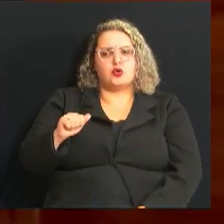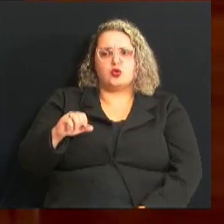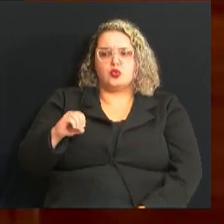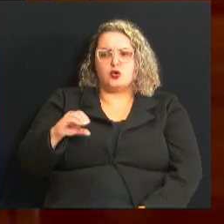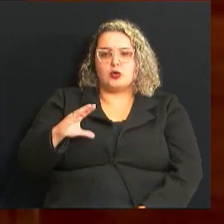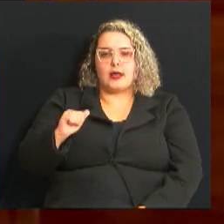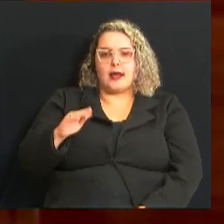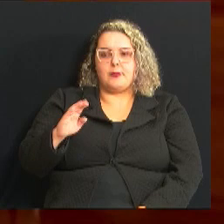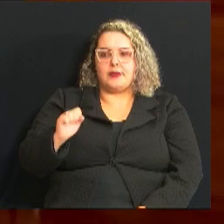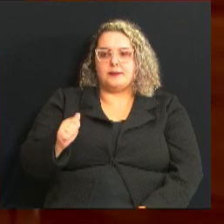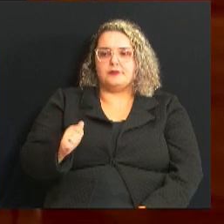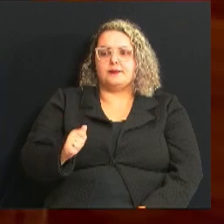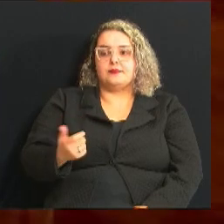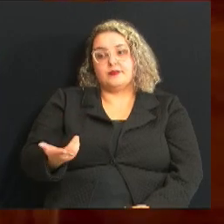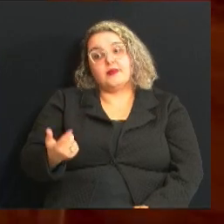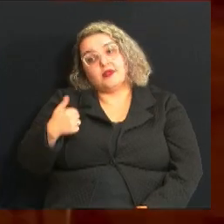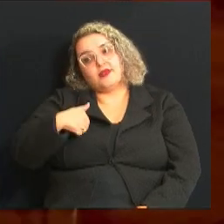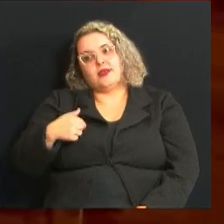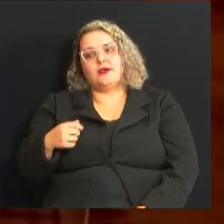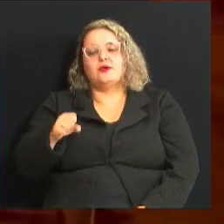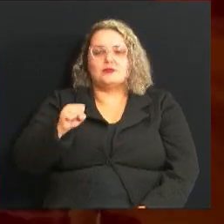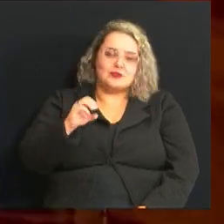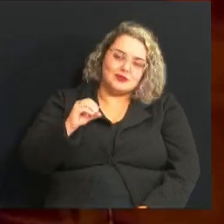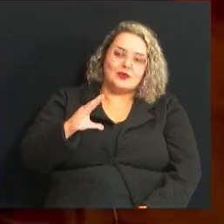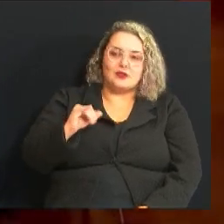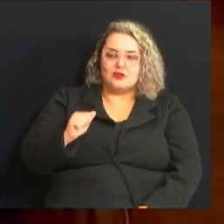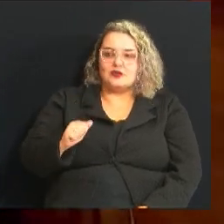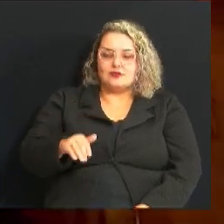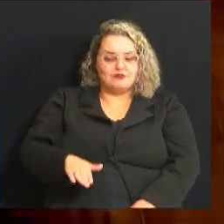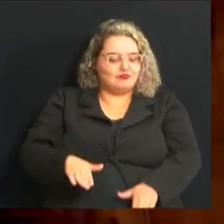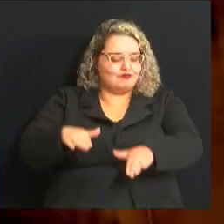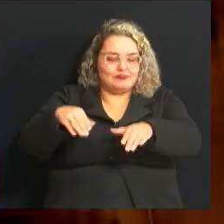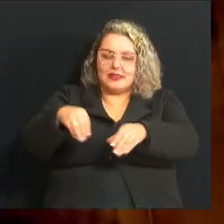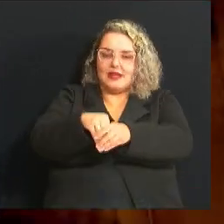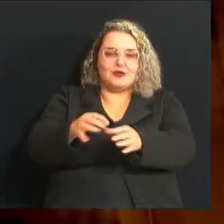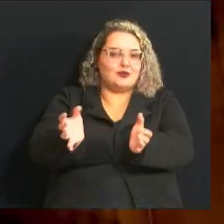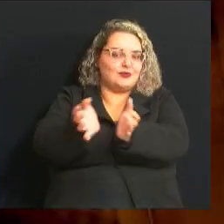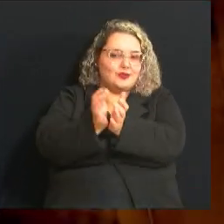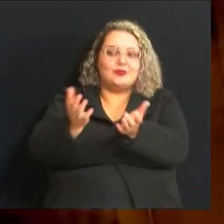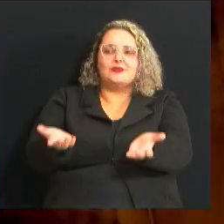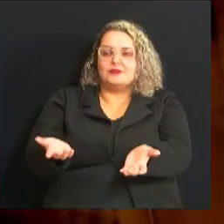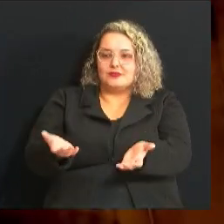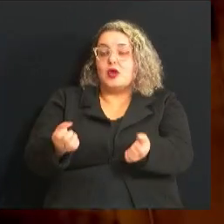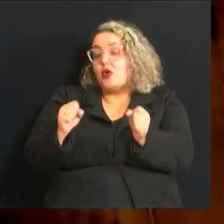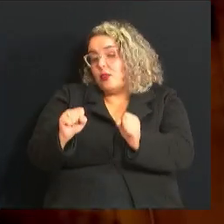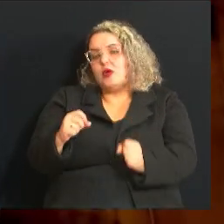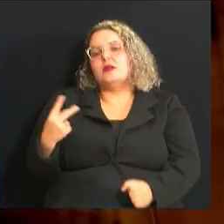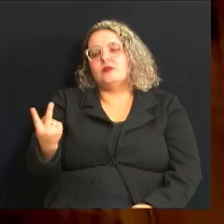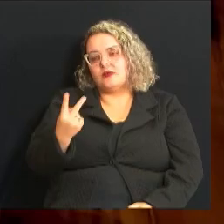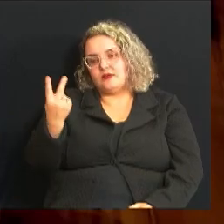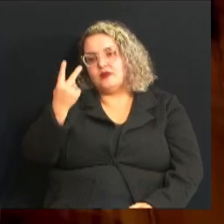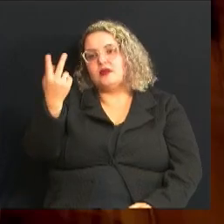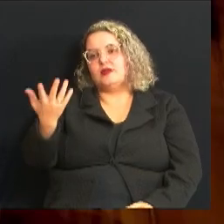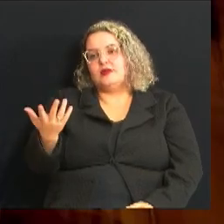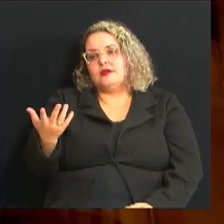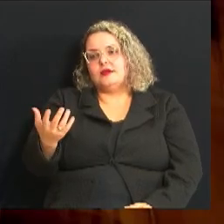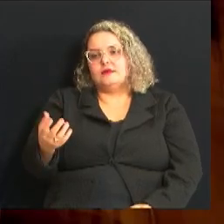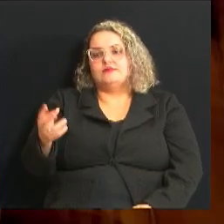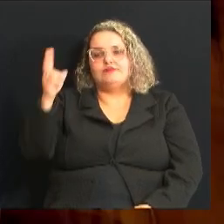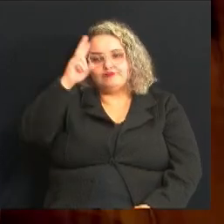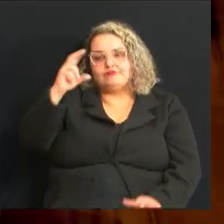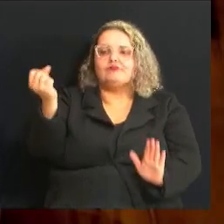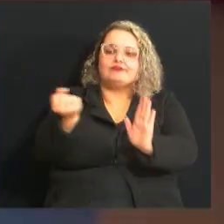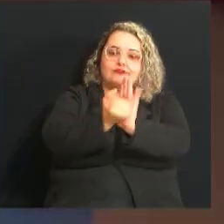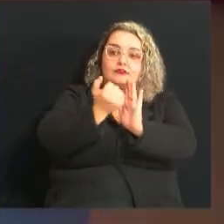clube ao qual eu sou sócio, né, cresci aqui dentro do Tênis Clube, e podendo agora valorizar esse patrimônio que é o coral do